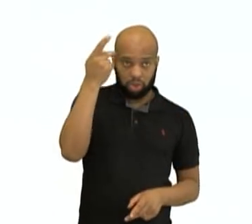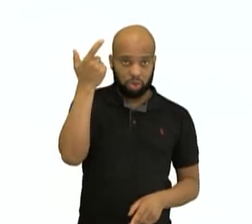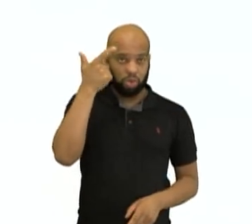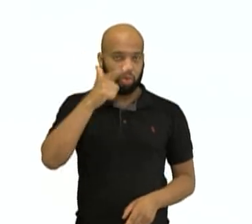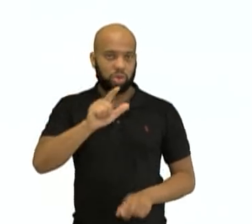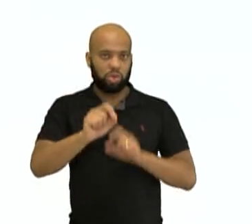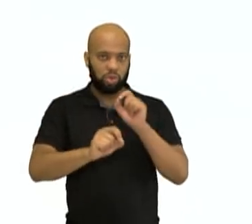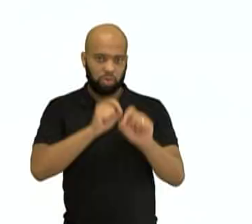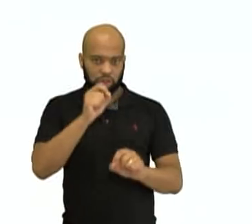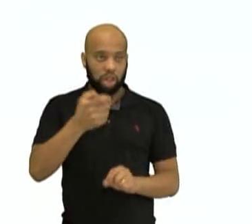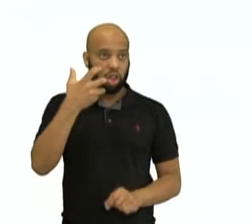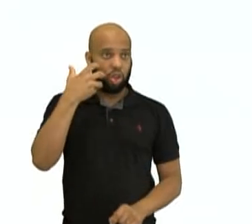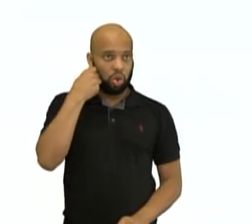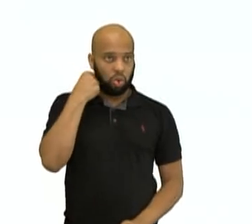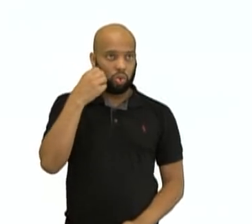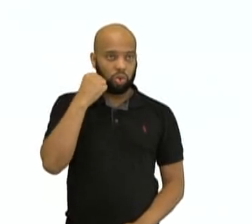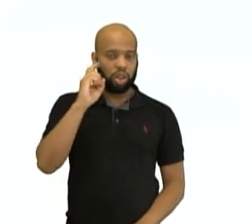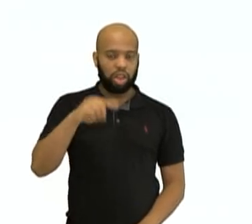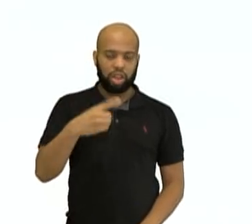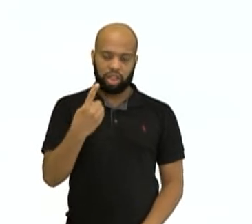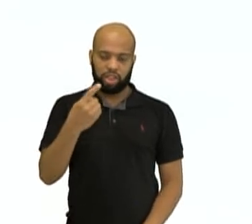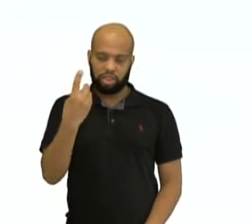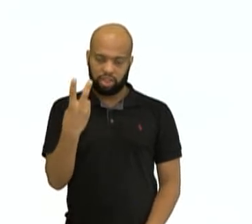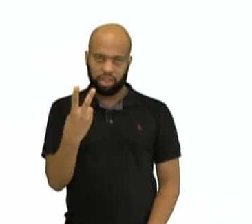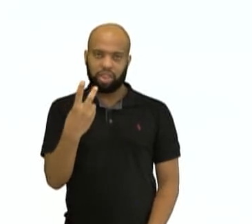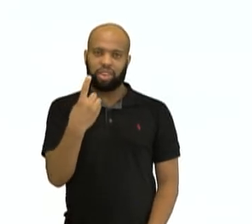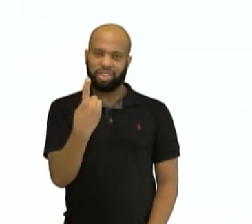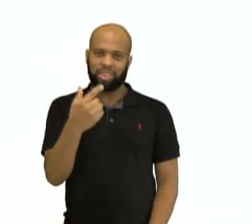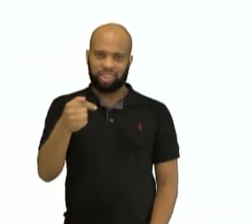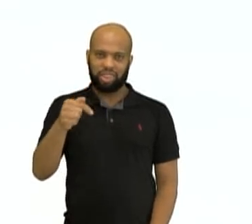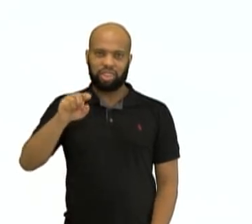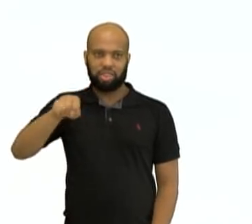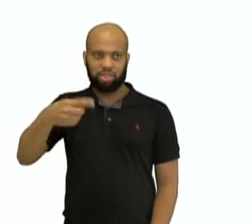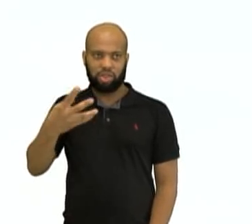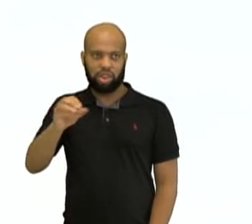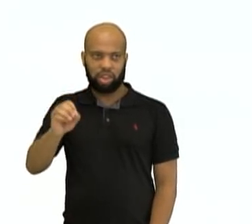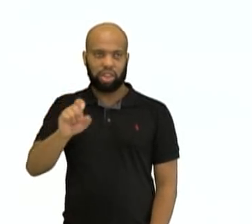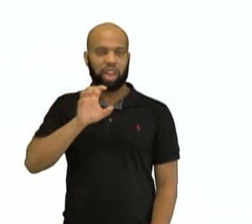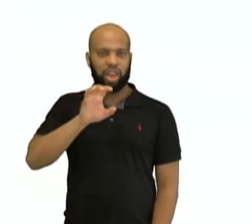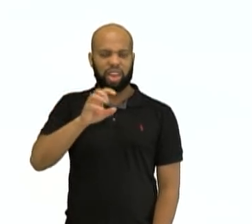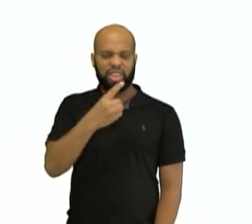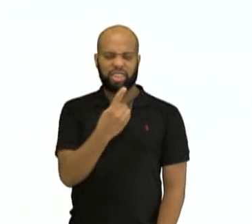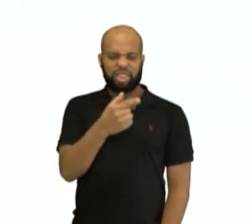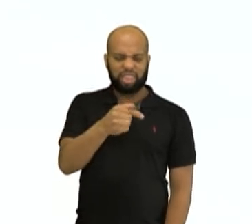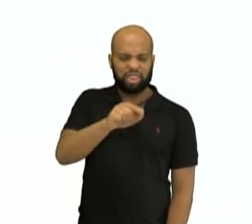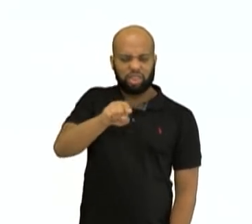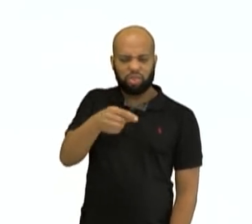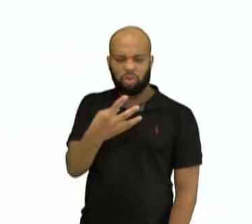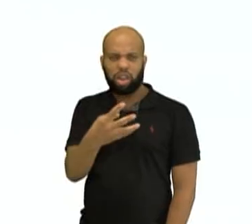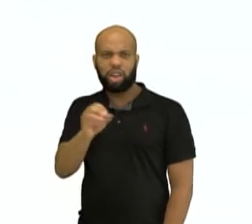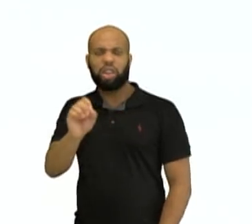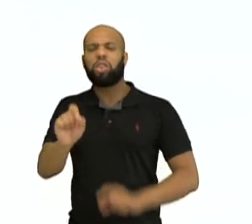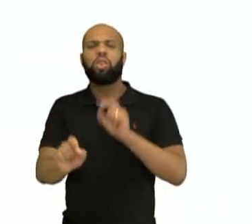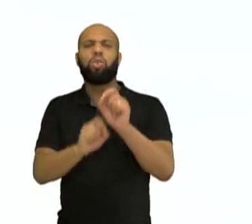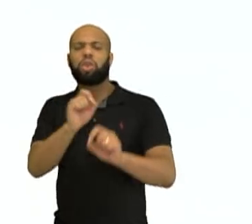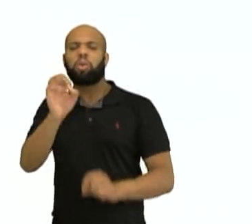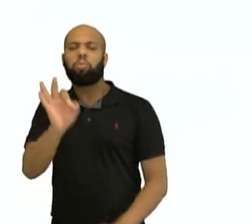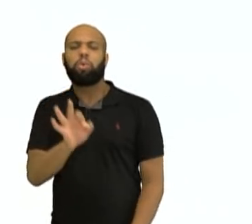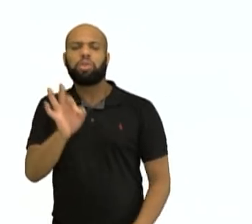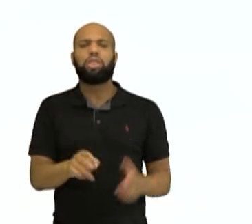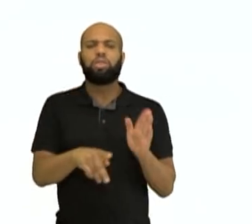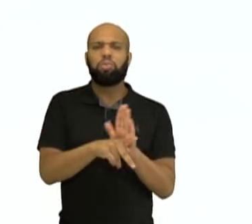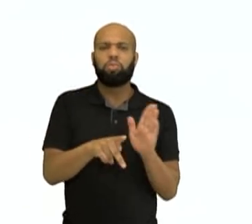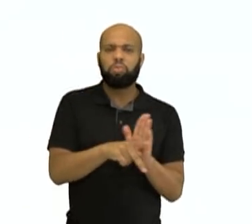R$17,40. Esta comissão representa quantos por cento do preço do produto? Então, olha só. Ele teve uma comissão